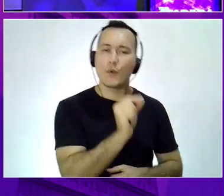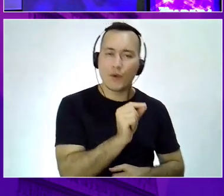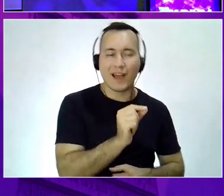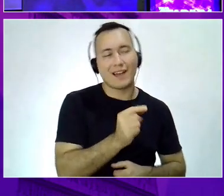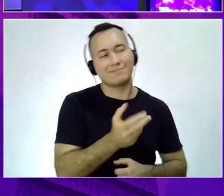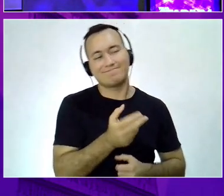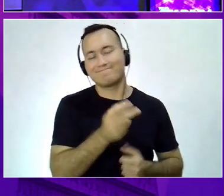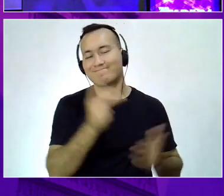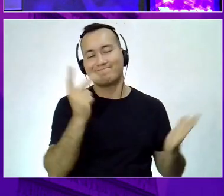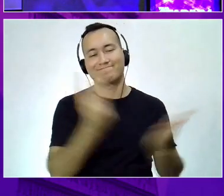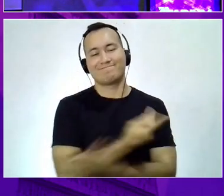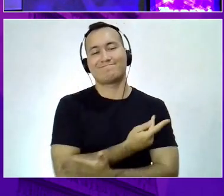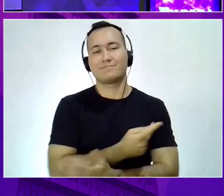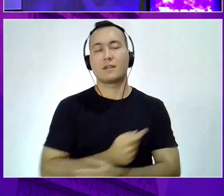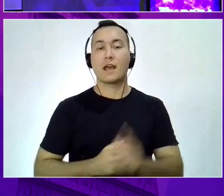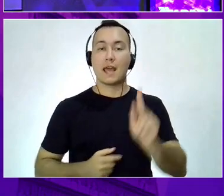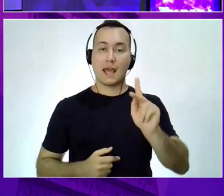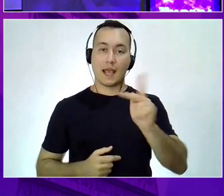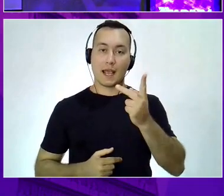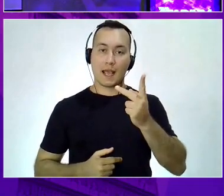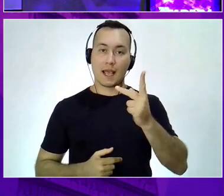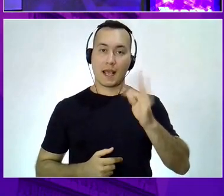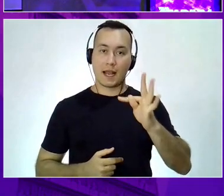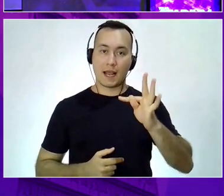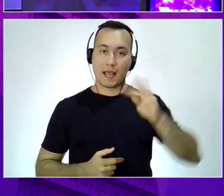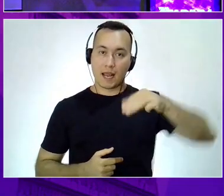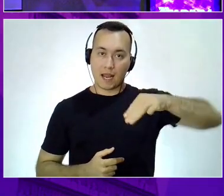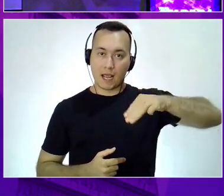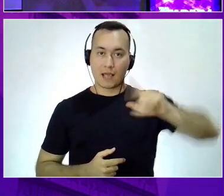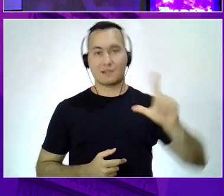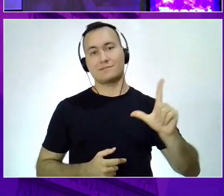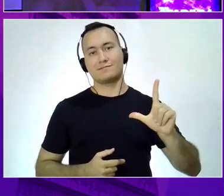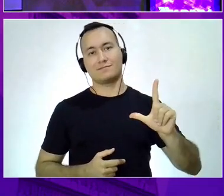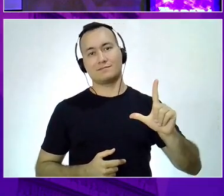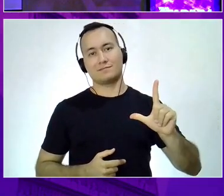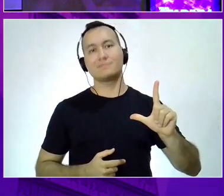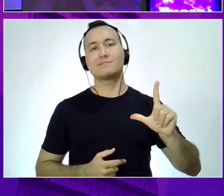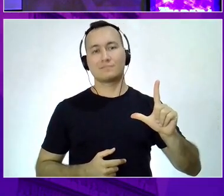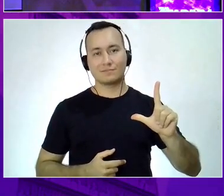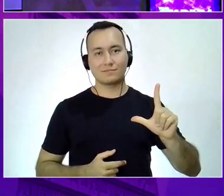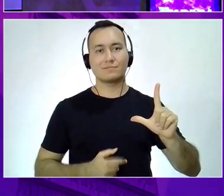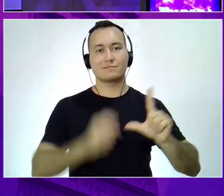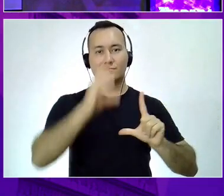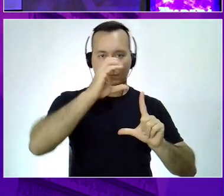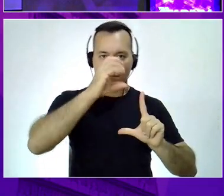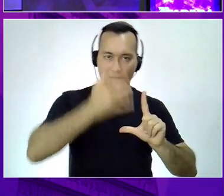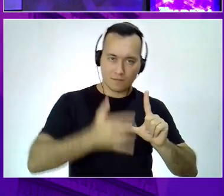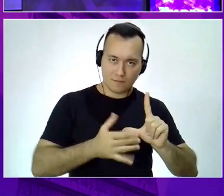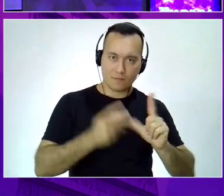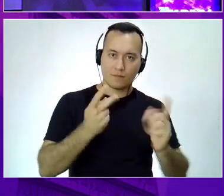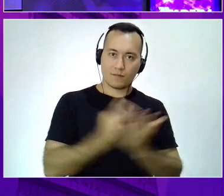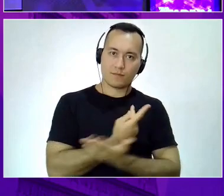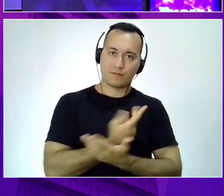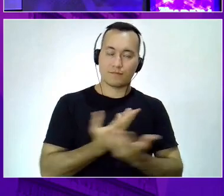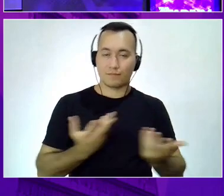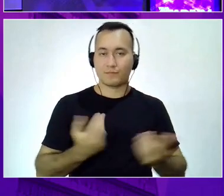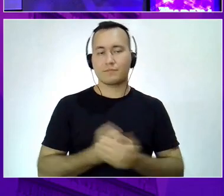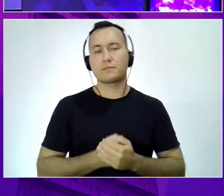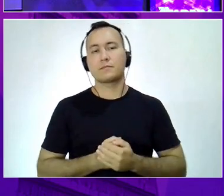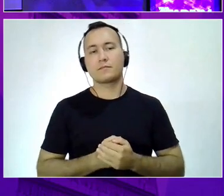e controle. É legal porque quantos aqui planejam testes com Bing, com o Microsoft